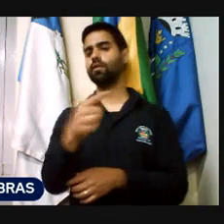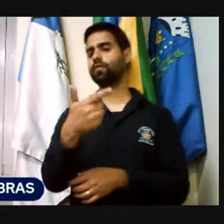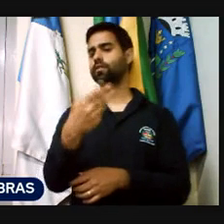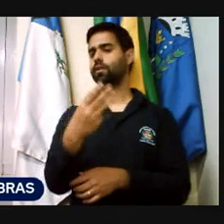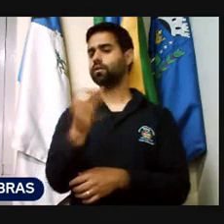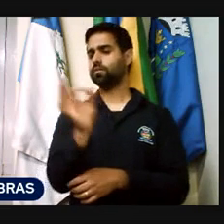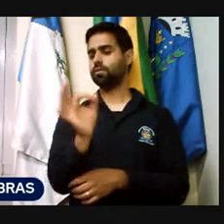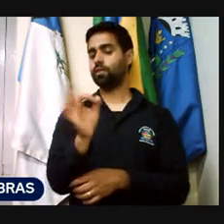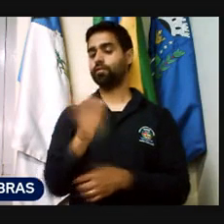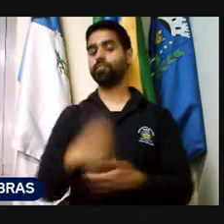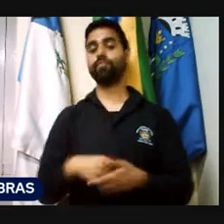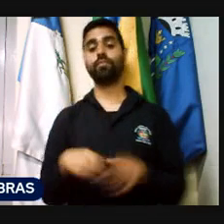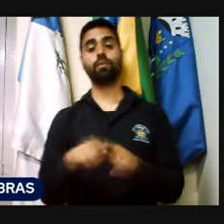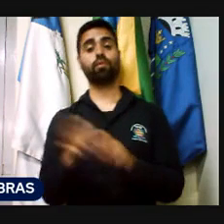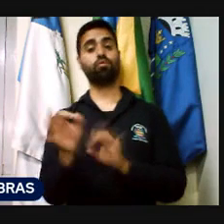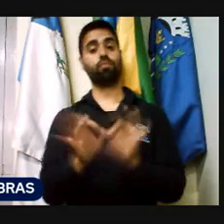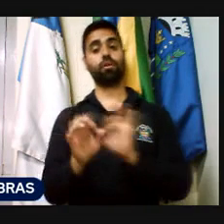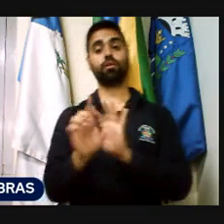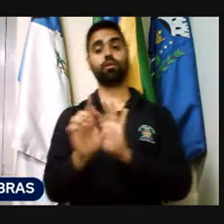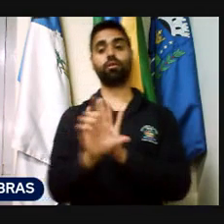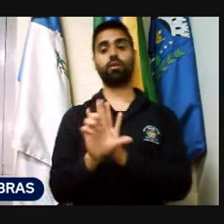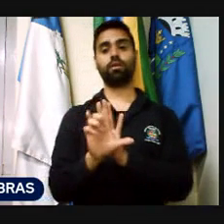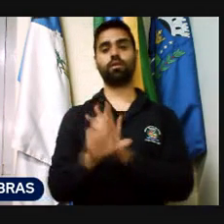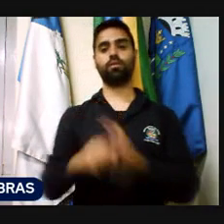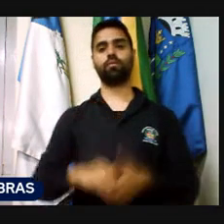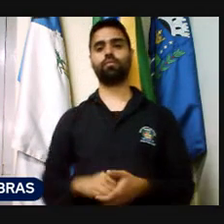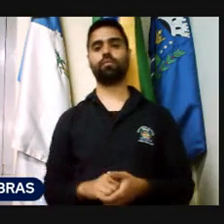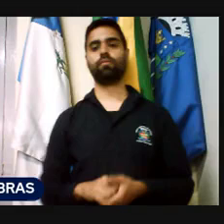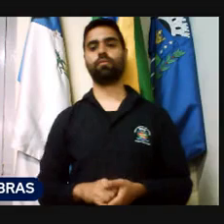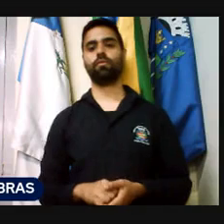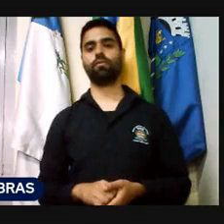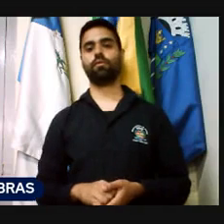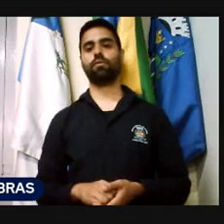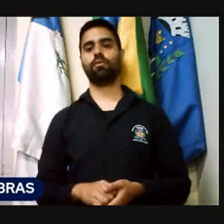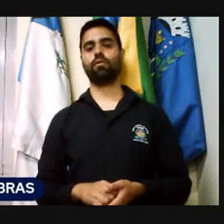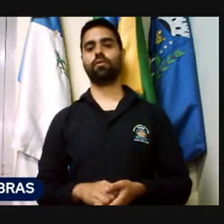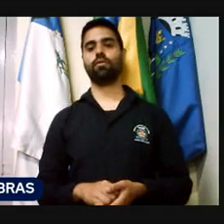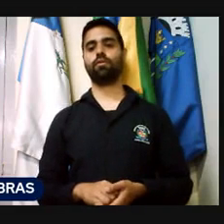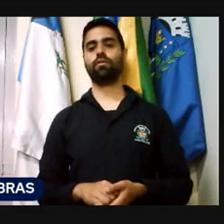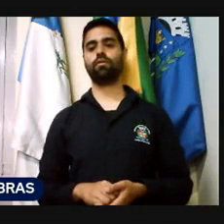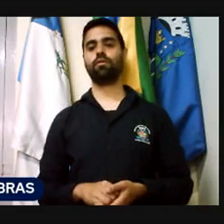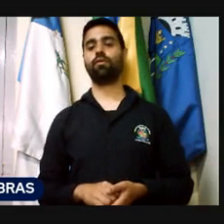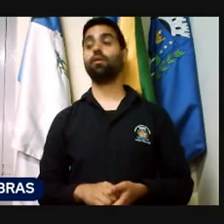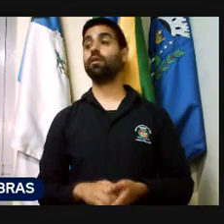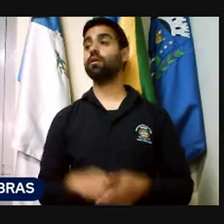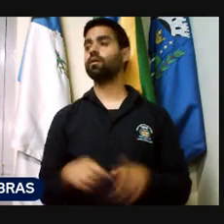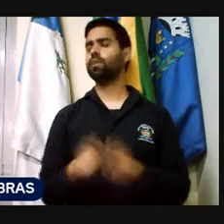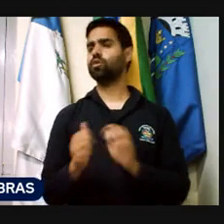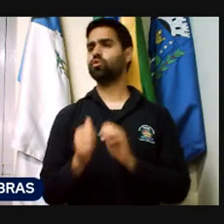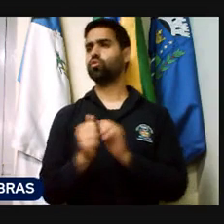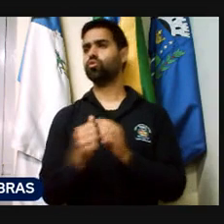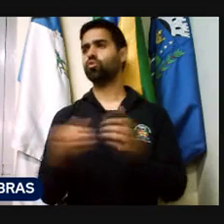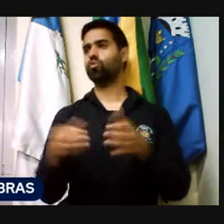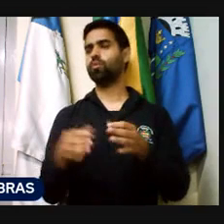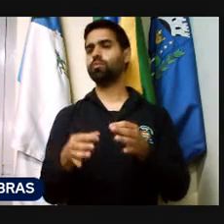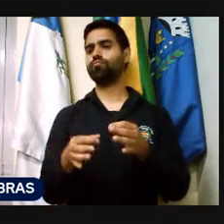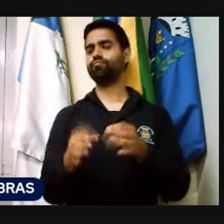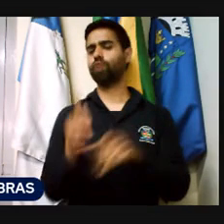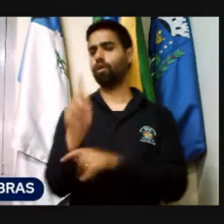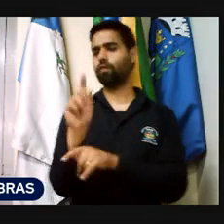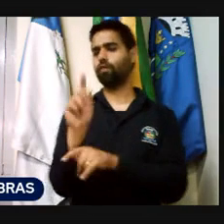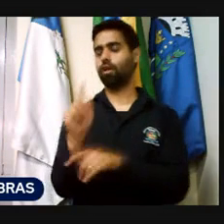R$ 359.987,23. Por fim, o presente projeto de lei enviada a essa Comissão de Constituição, Justiça e Redação, em conjunto com a Comissão de Finanças,